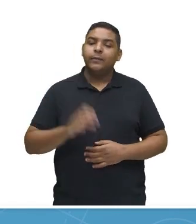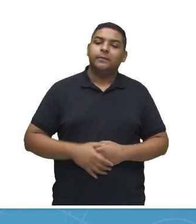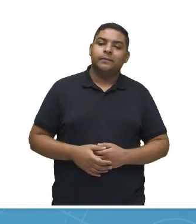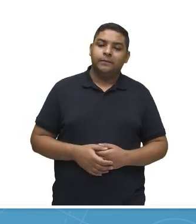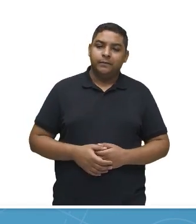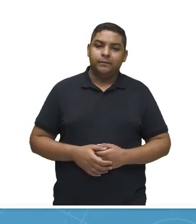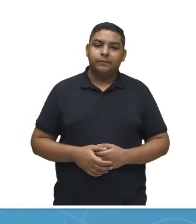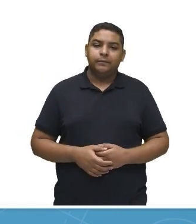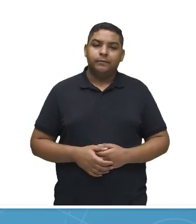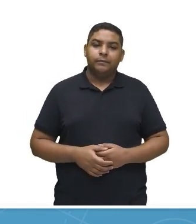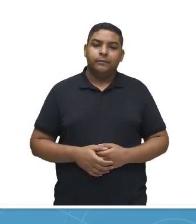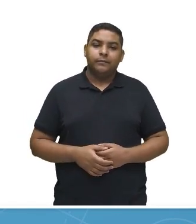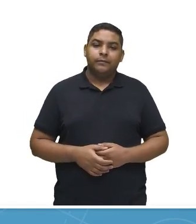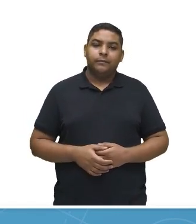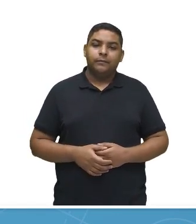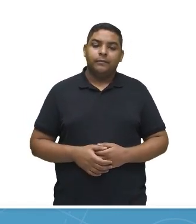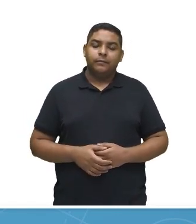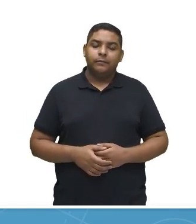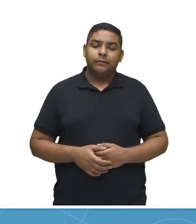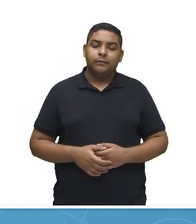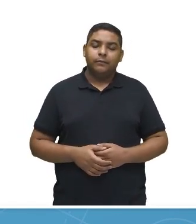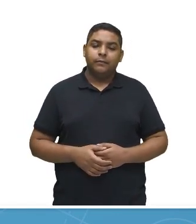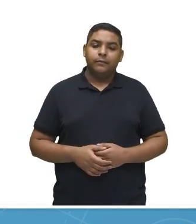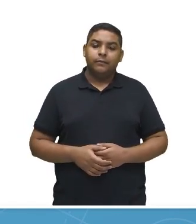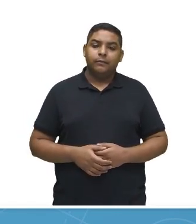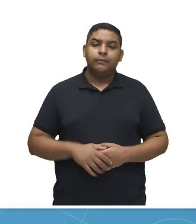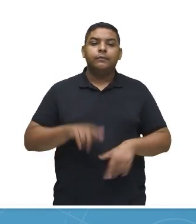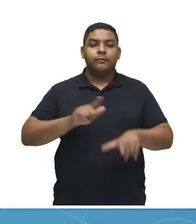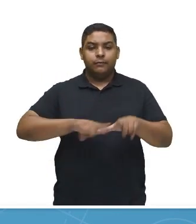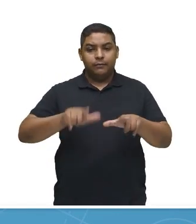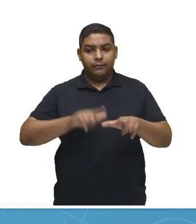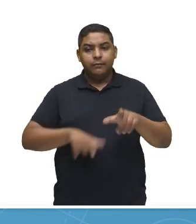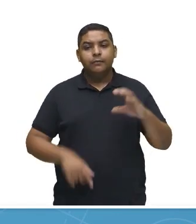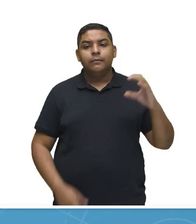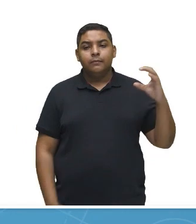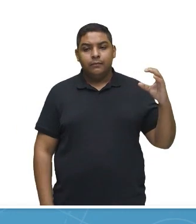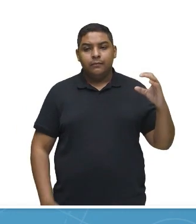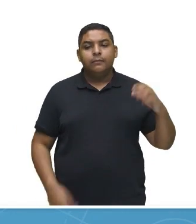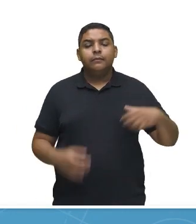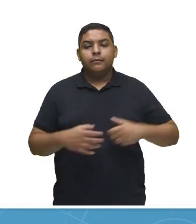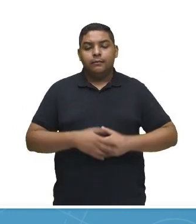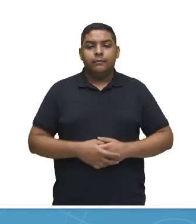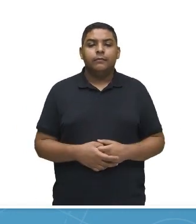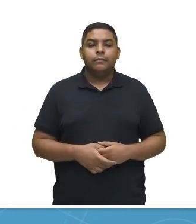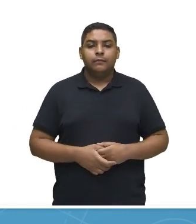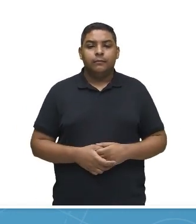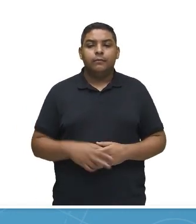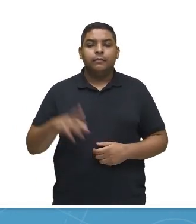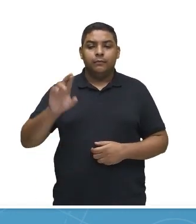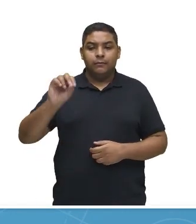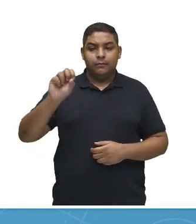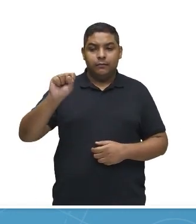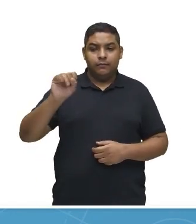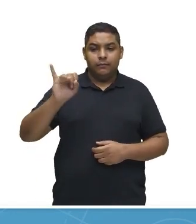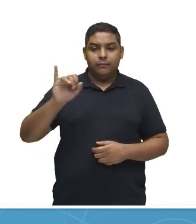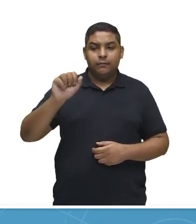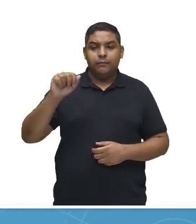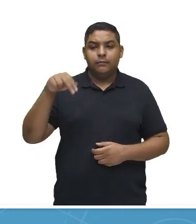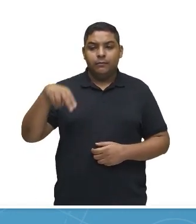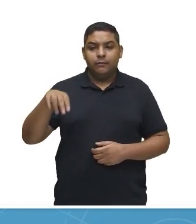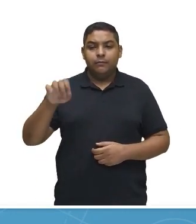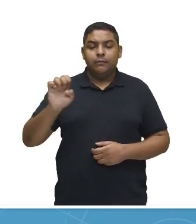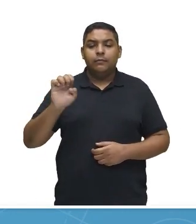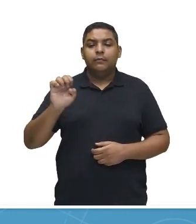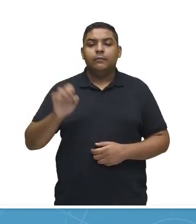da escola colocou assim, letra C. Deixa eu ver aqui. Rosiane da Escola